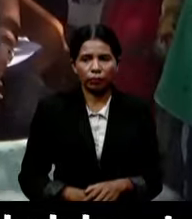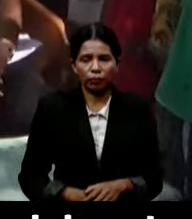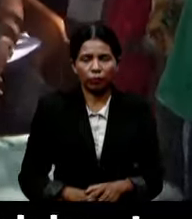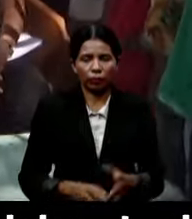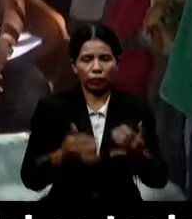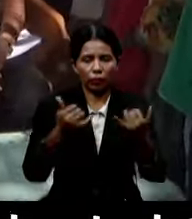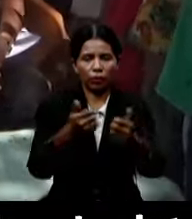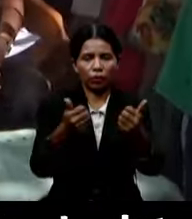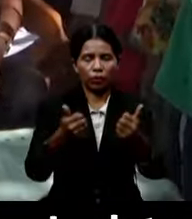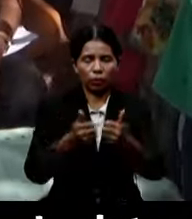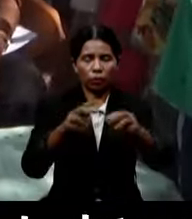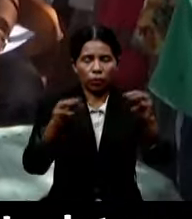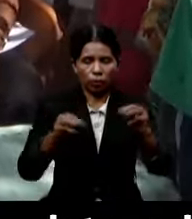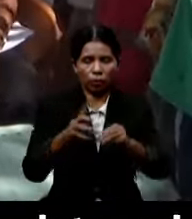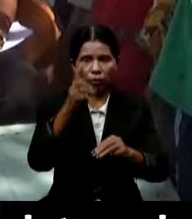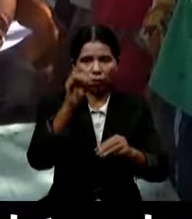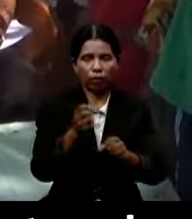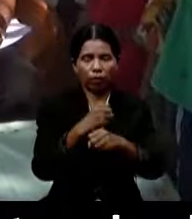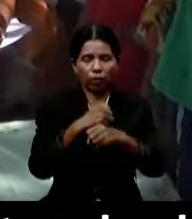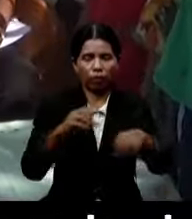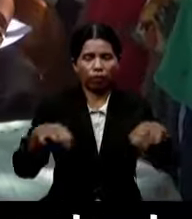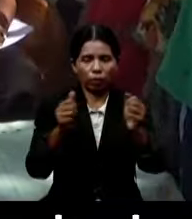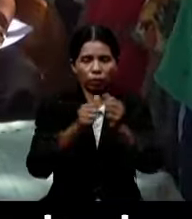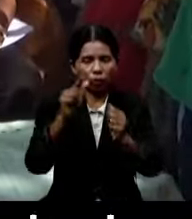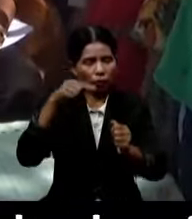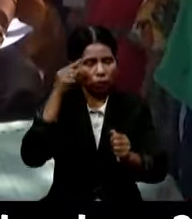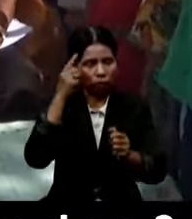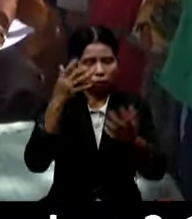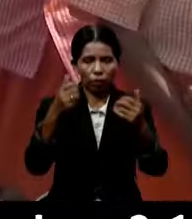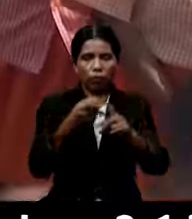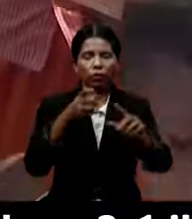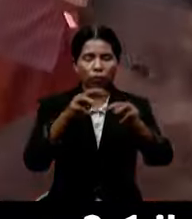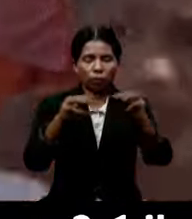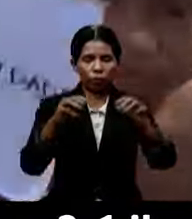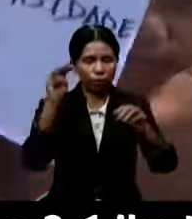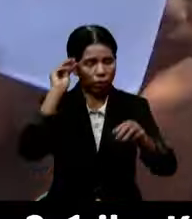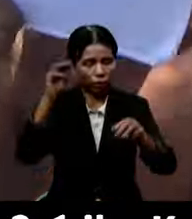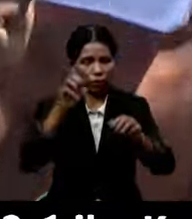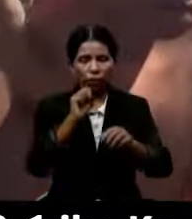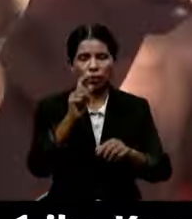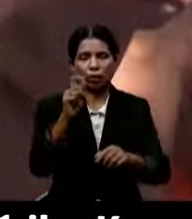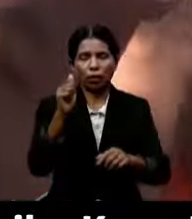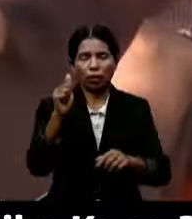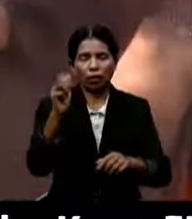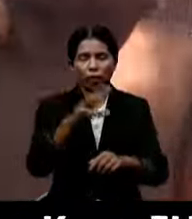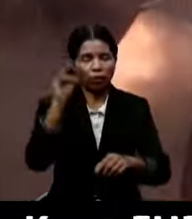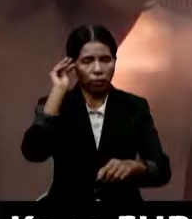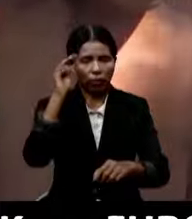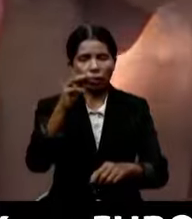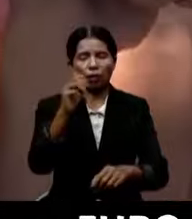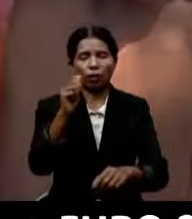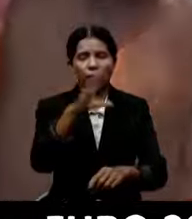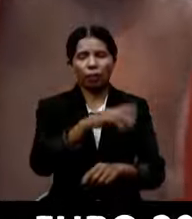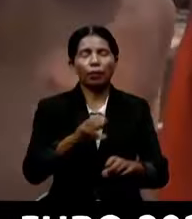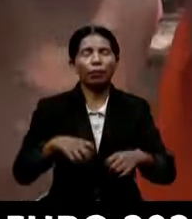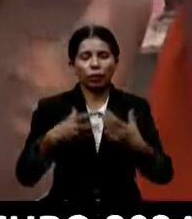Dadaung ne autoridade município dili hahu halo coordenação ho governo central liu si ministério administração estatal ministério obras públicas ato insa